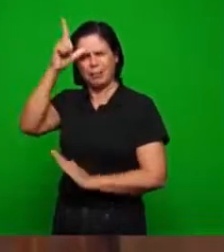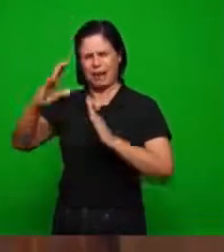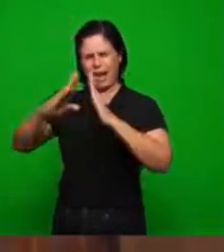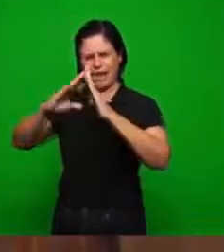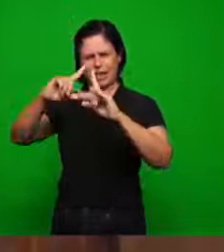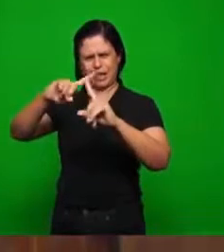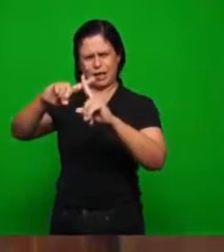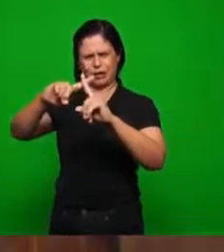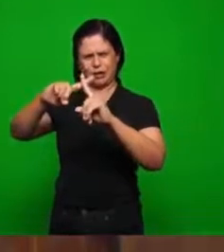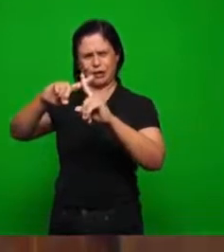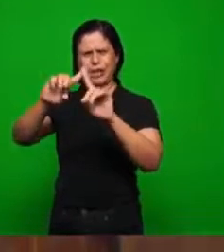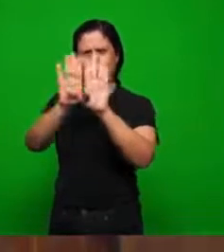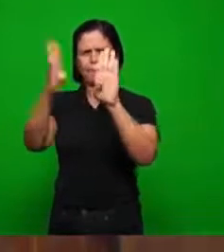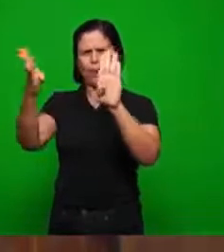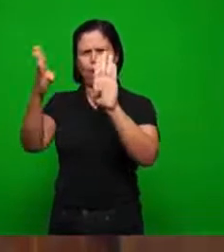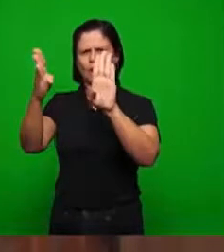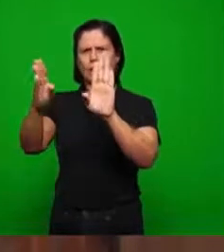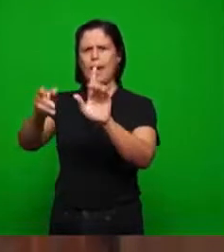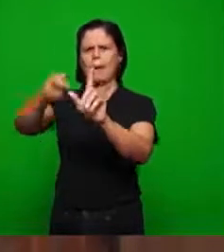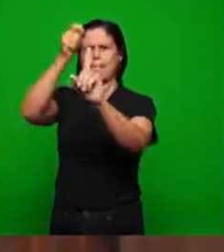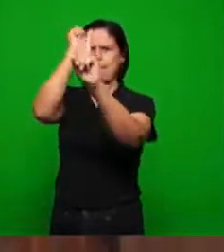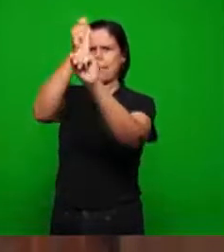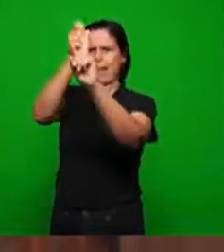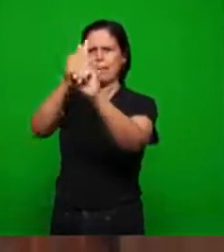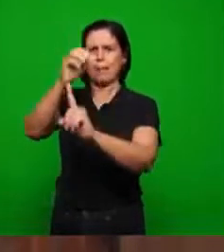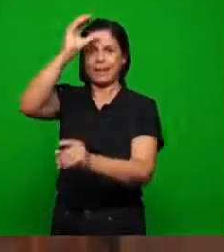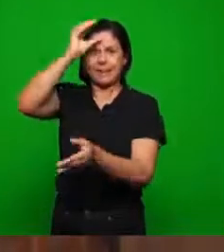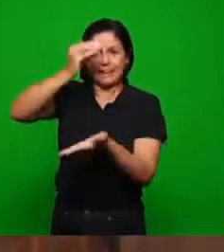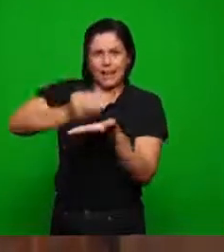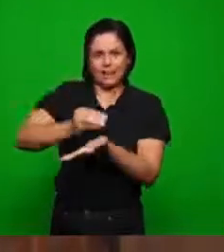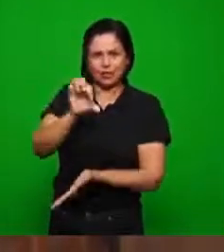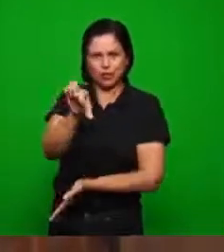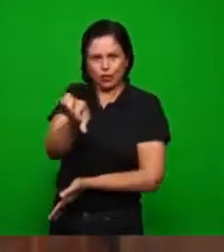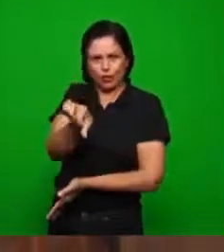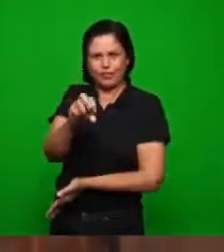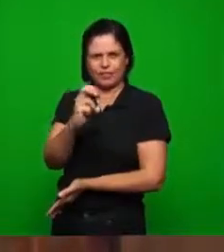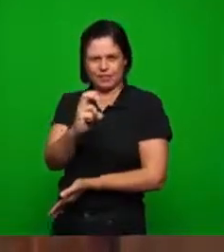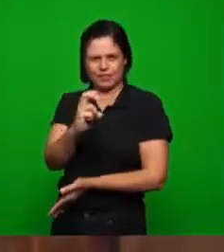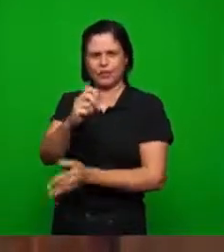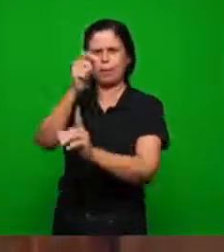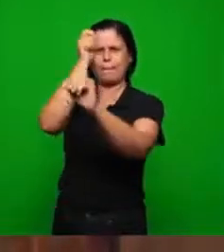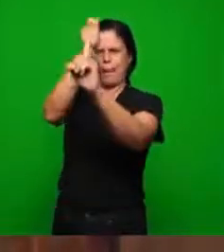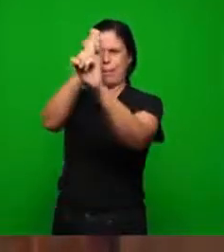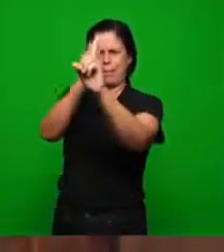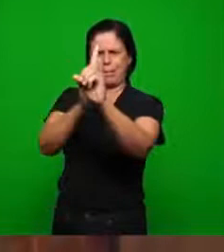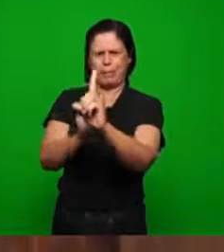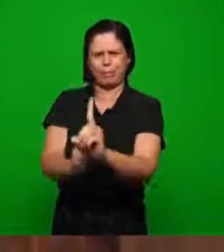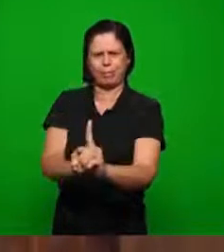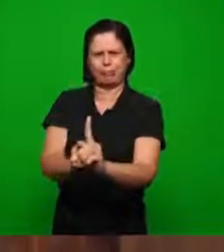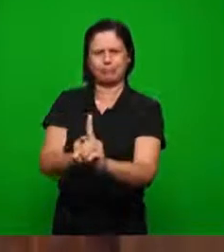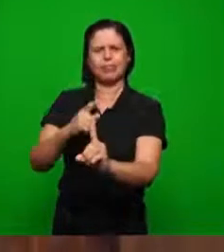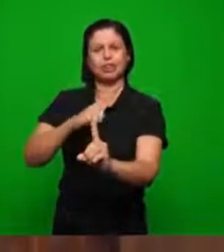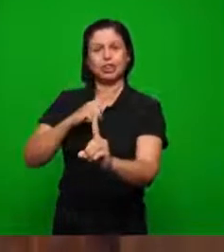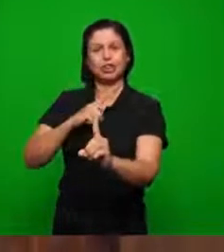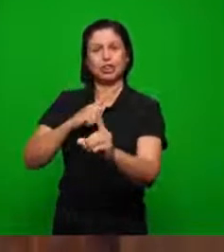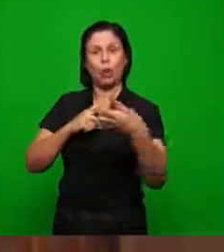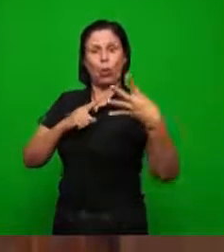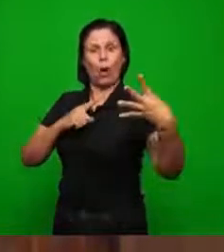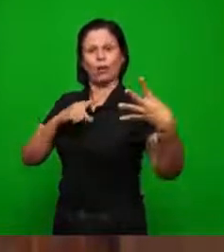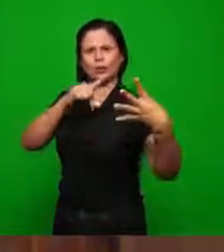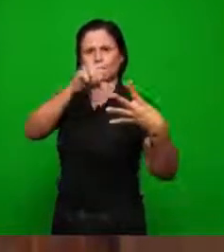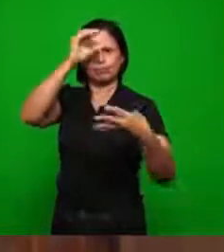Wittenberg as 95 teses, dentre as quais estavam